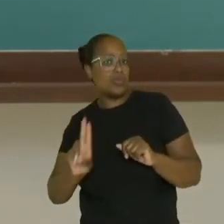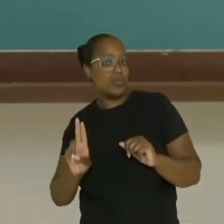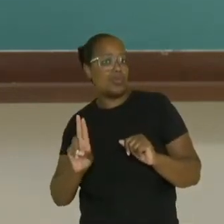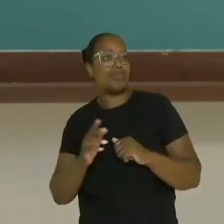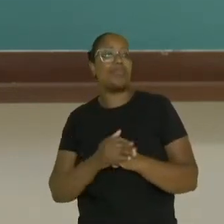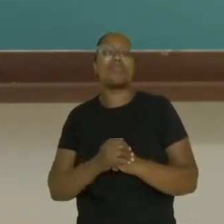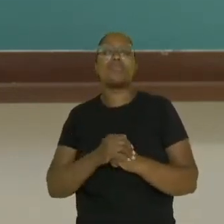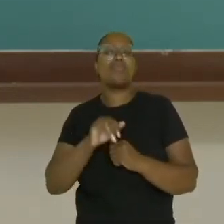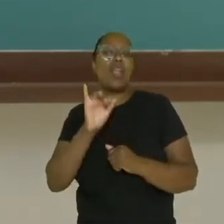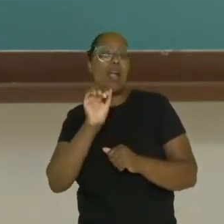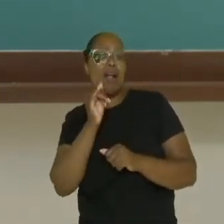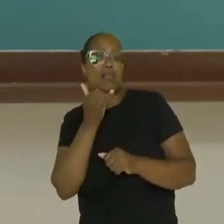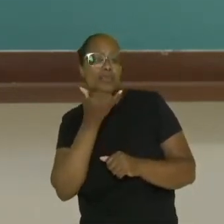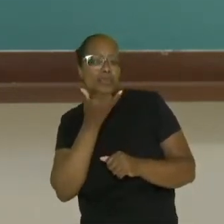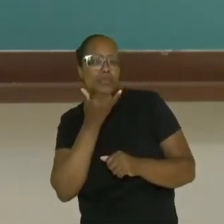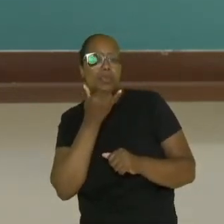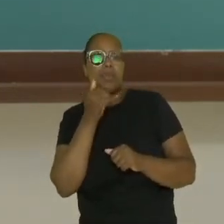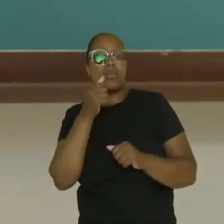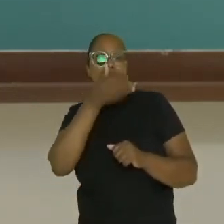agora me fugiu o nome dele...